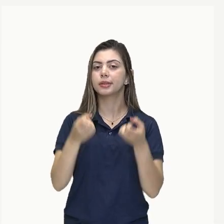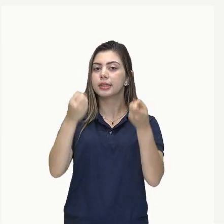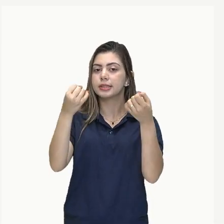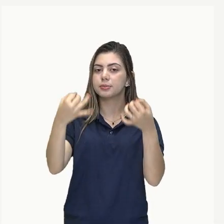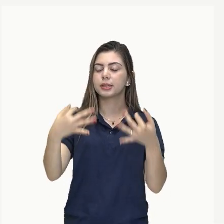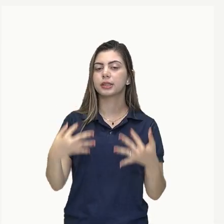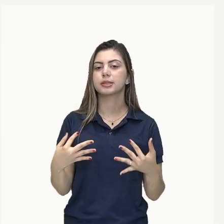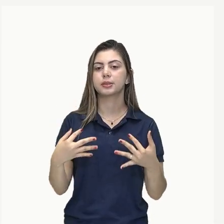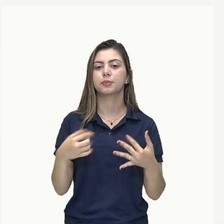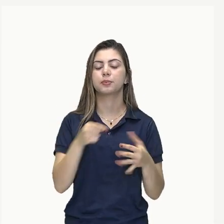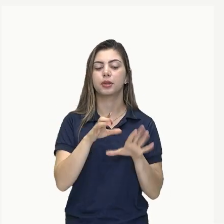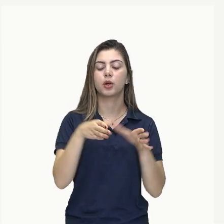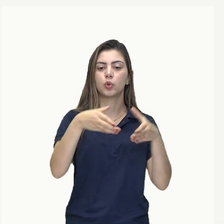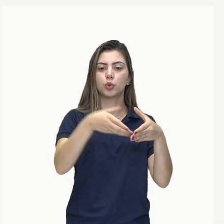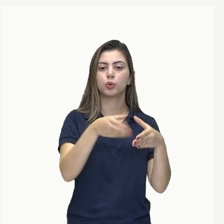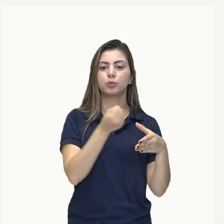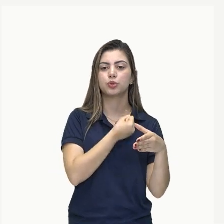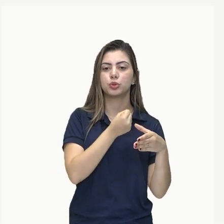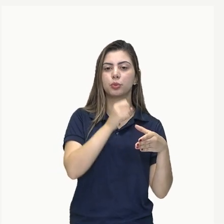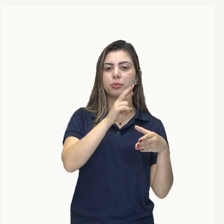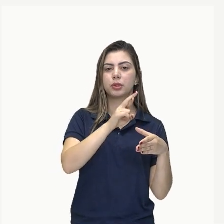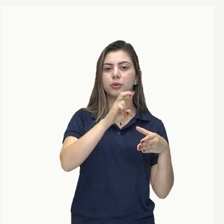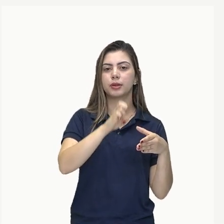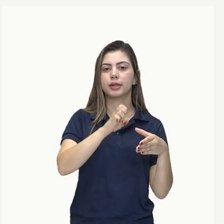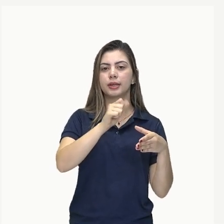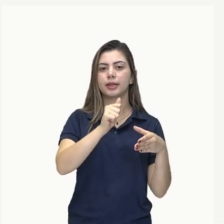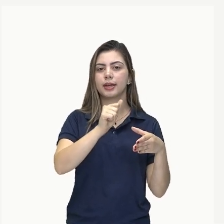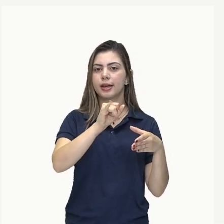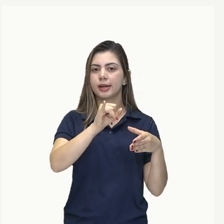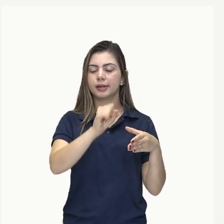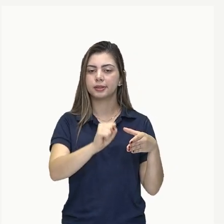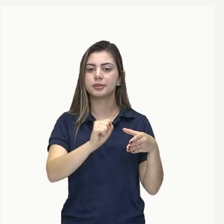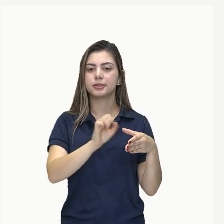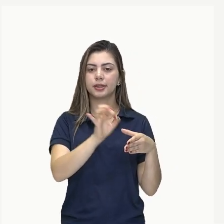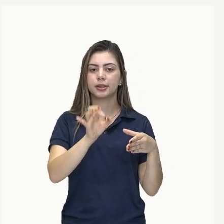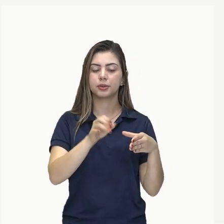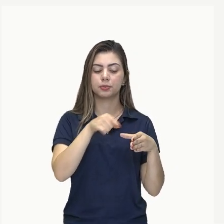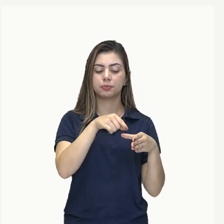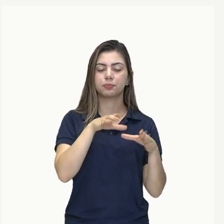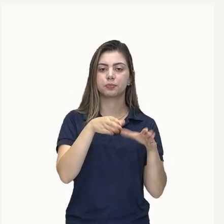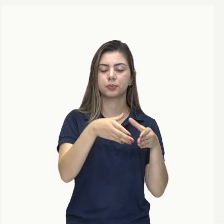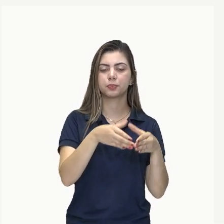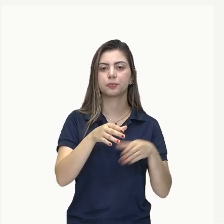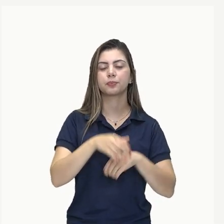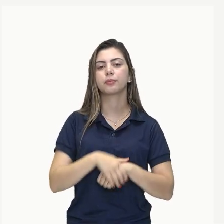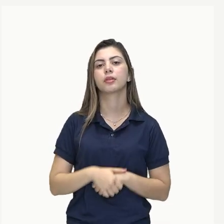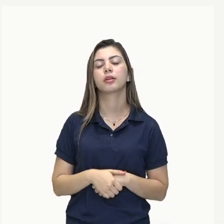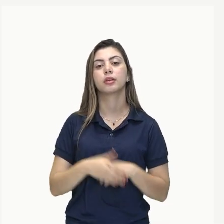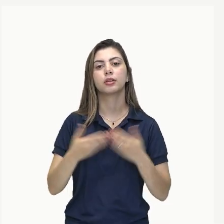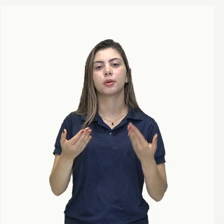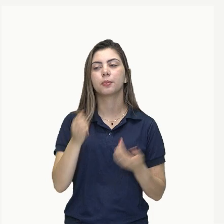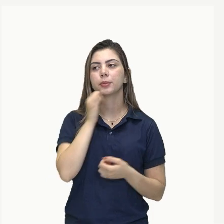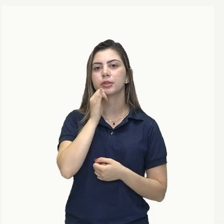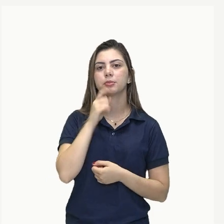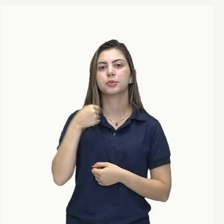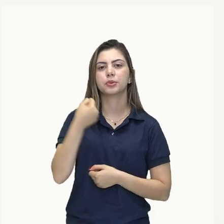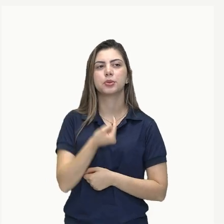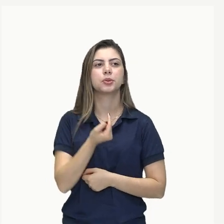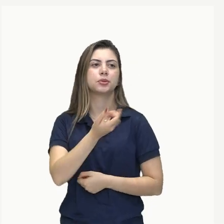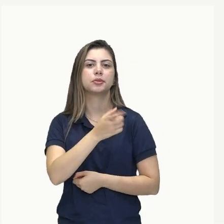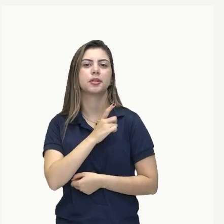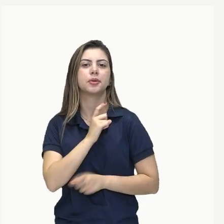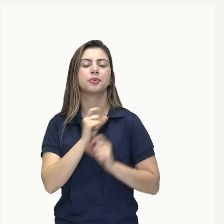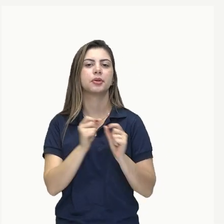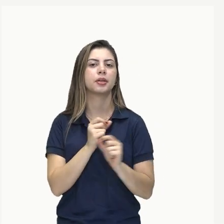números reais, né? Quando a gente está trabalhando lá no ensino fundamental, a gente conhece